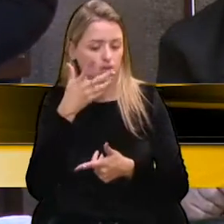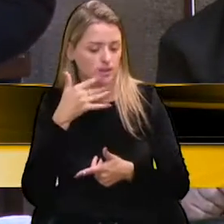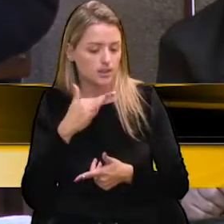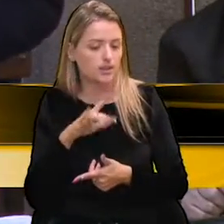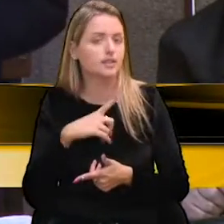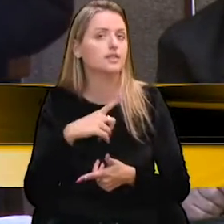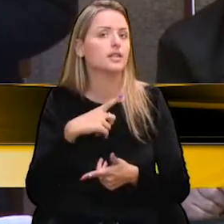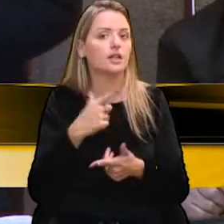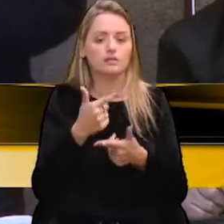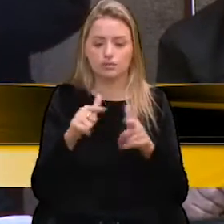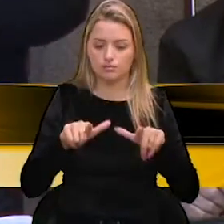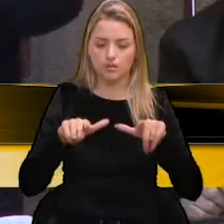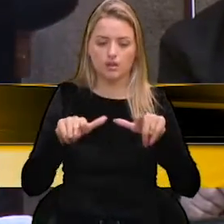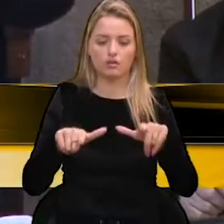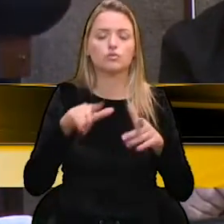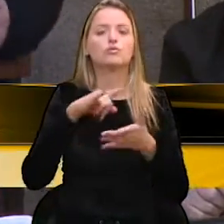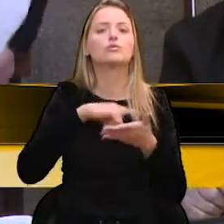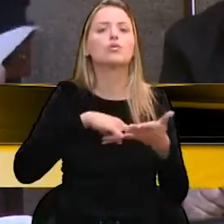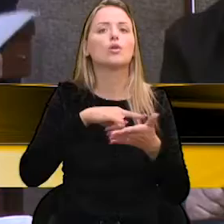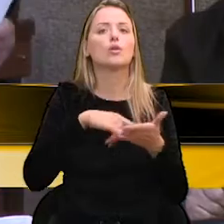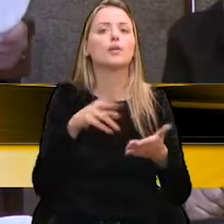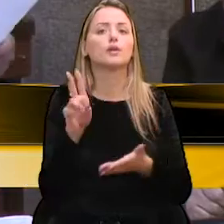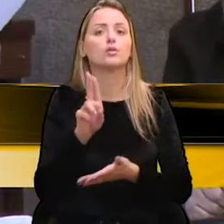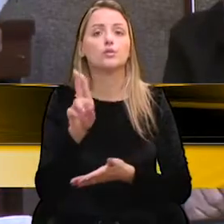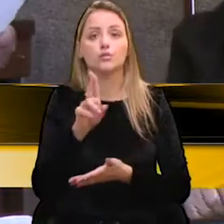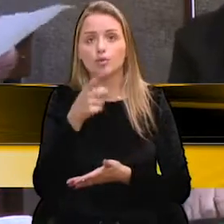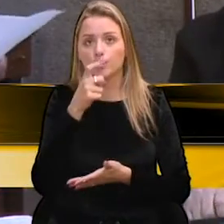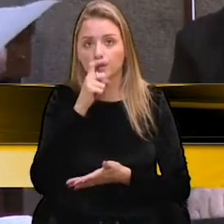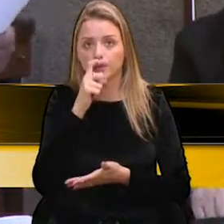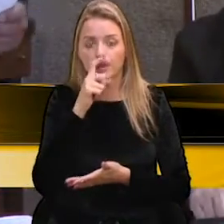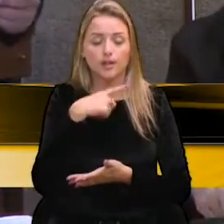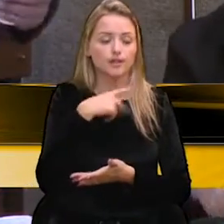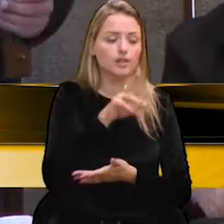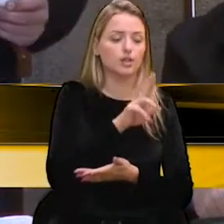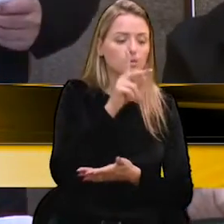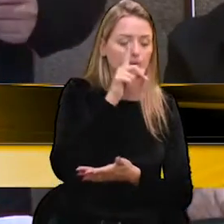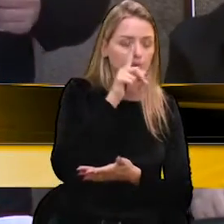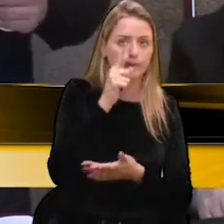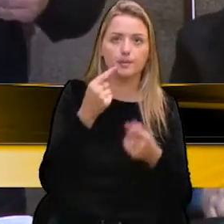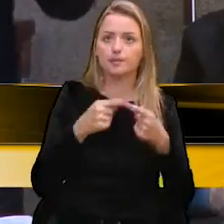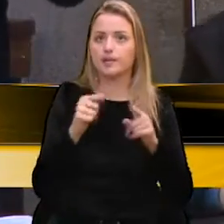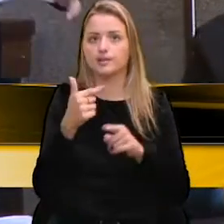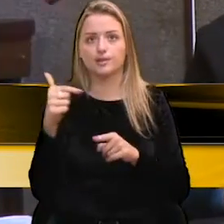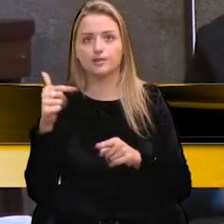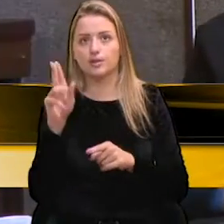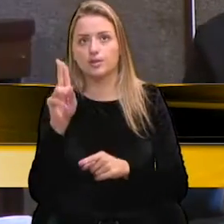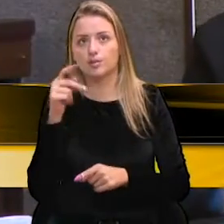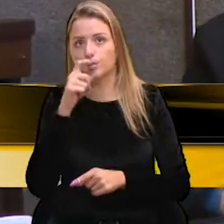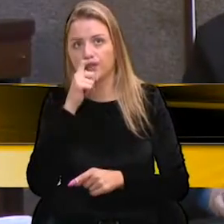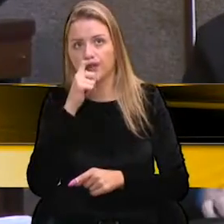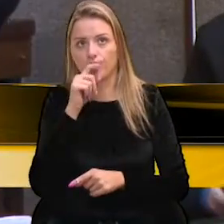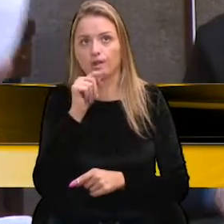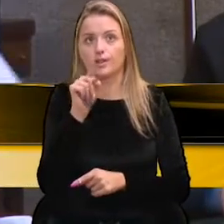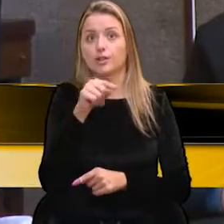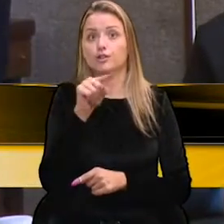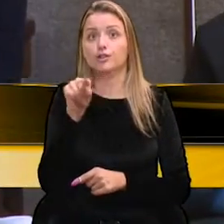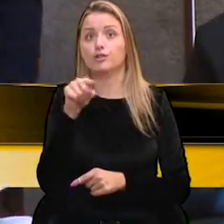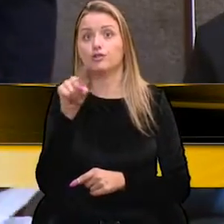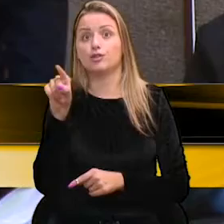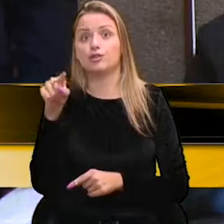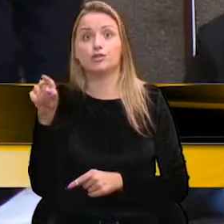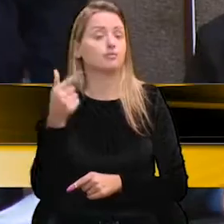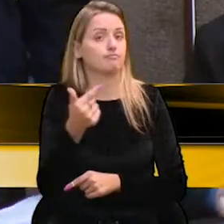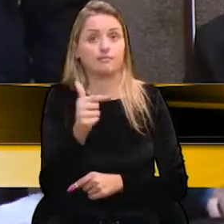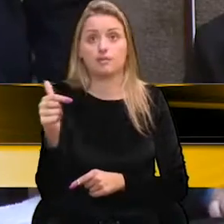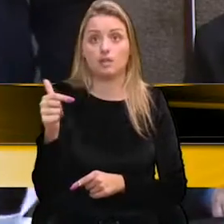têm lá no certidão de nascimento o nome do pai? Tem o nome da mãe, mas o nome do pai tem lá X ponto, X ponto, X ponto, por